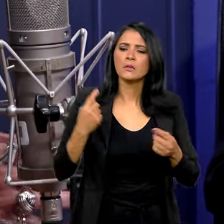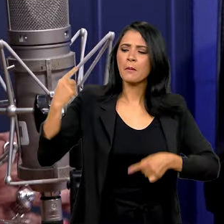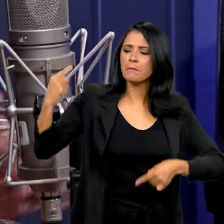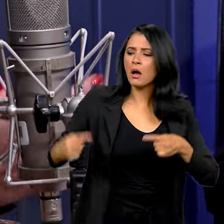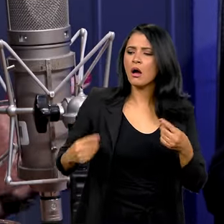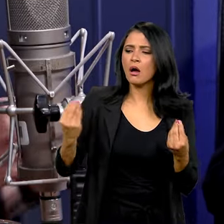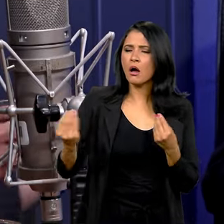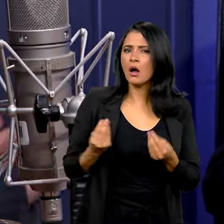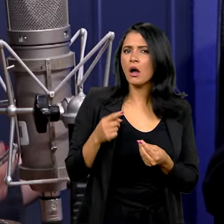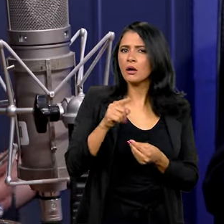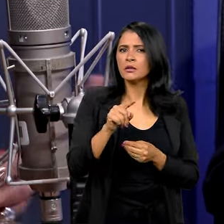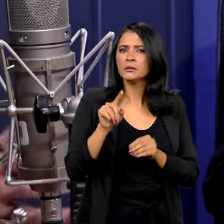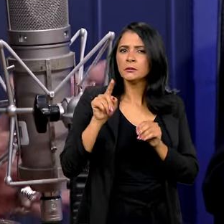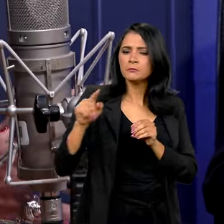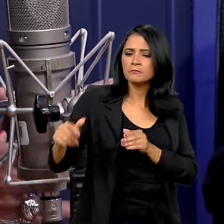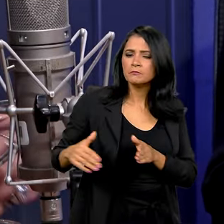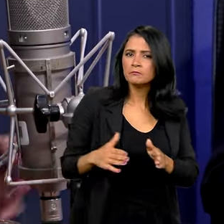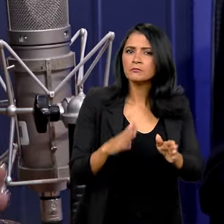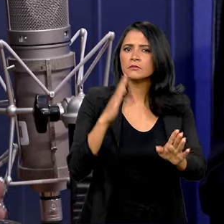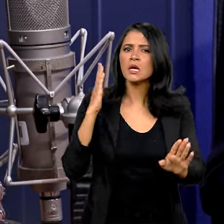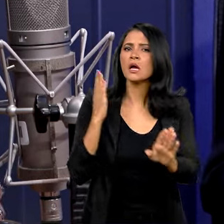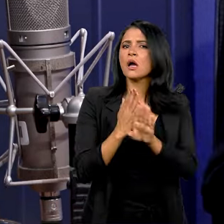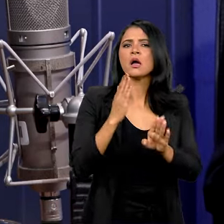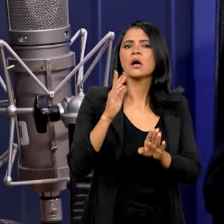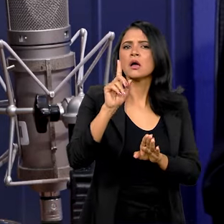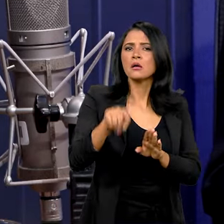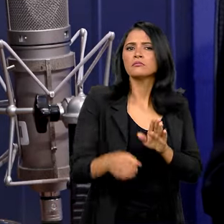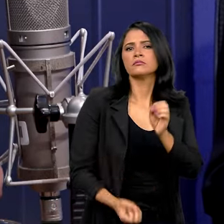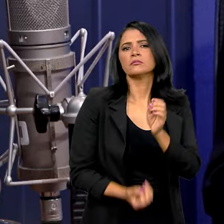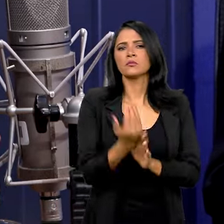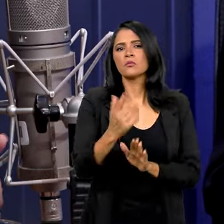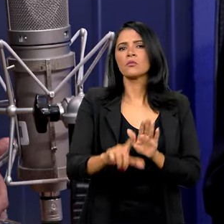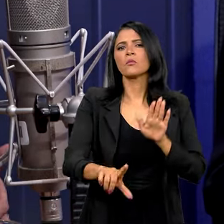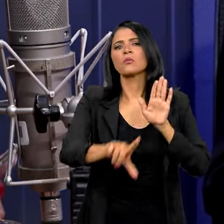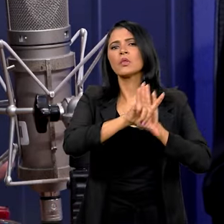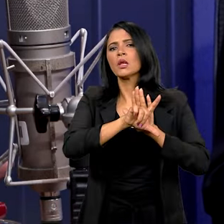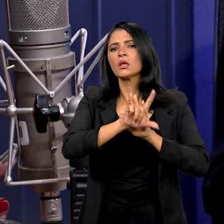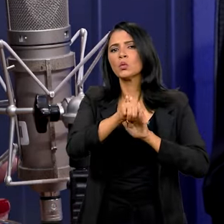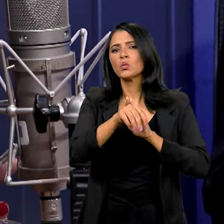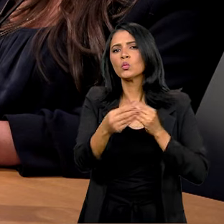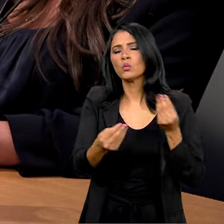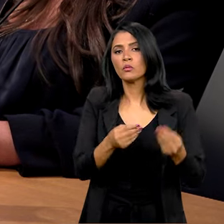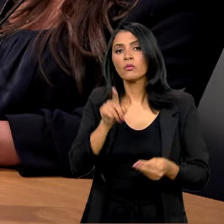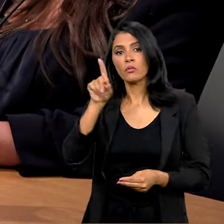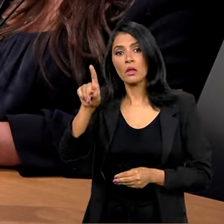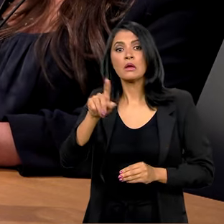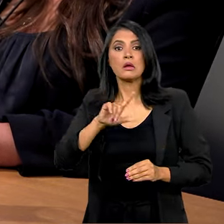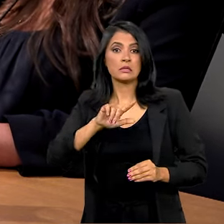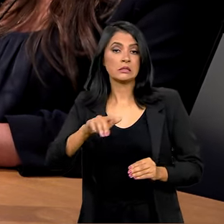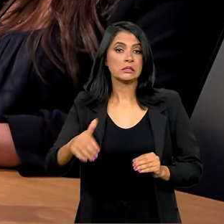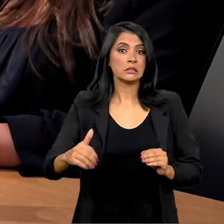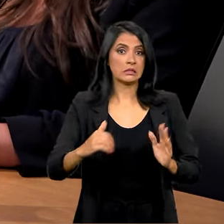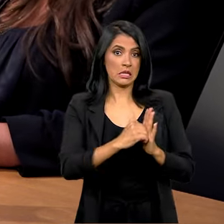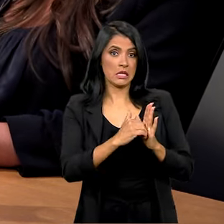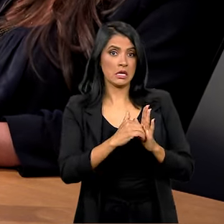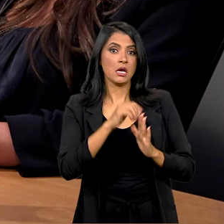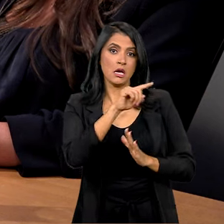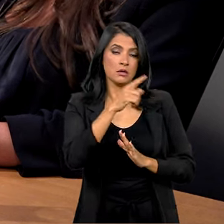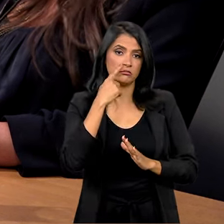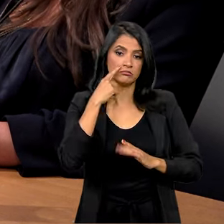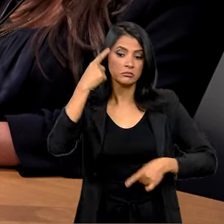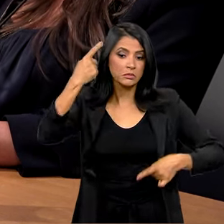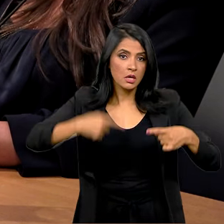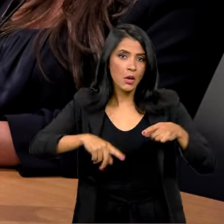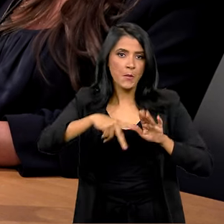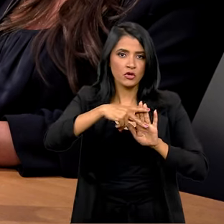discussão esse roteiro né para chegar a uma regulamentação e lá no Senado eh está